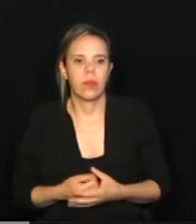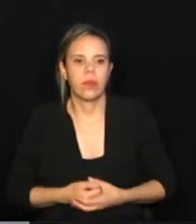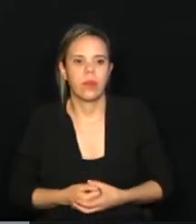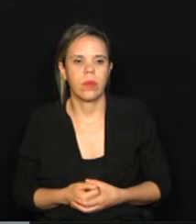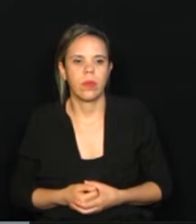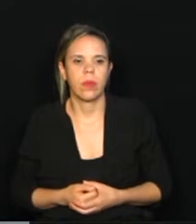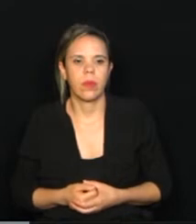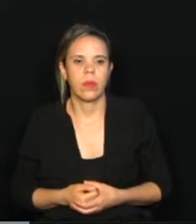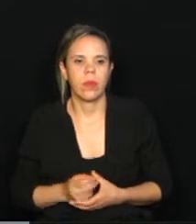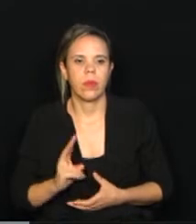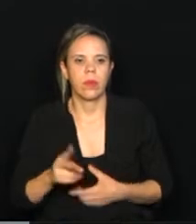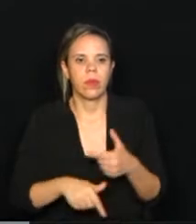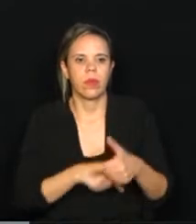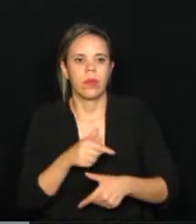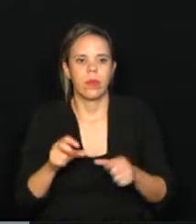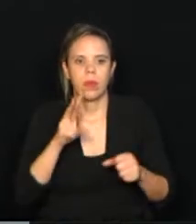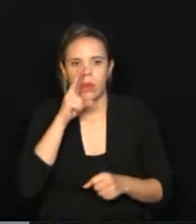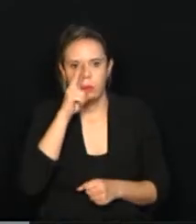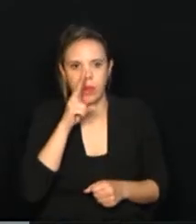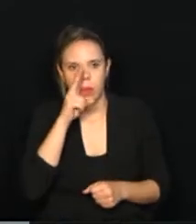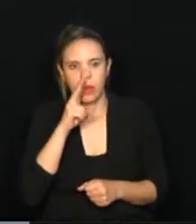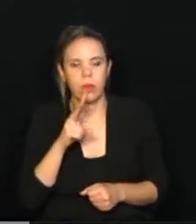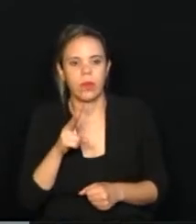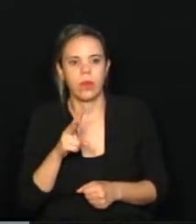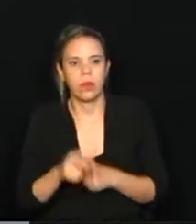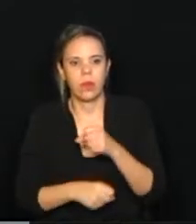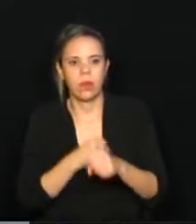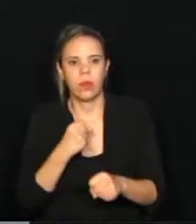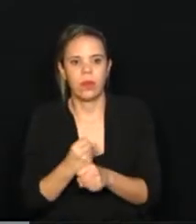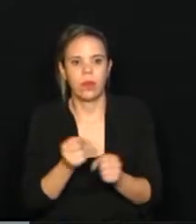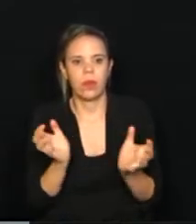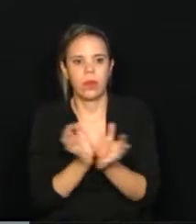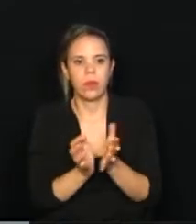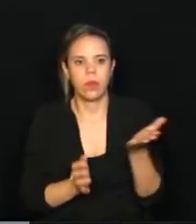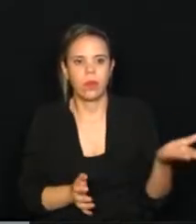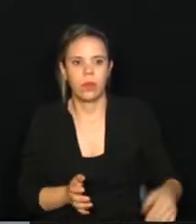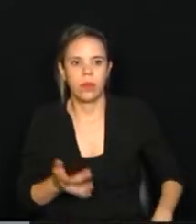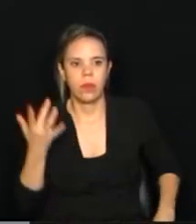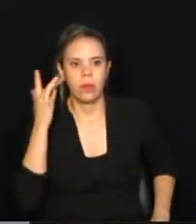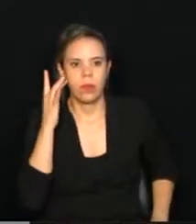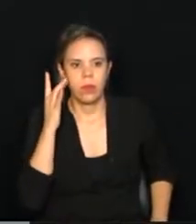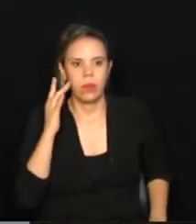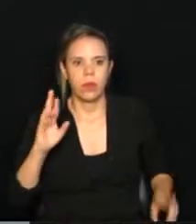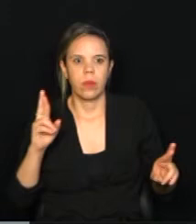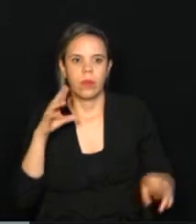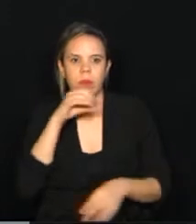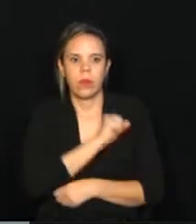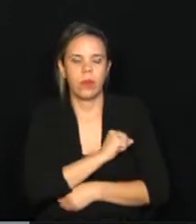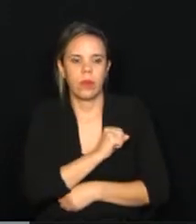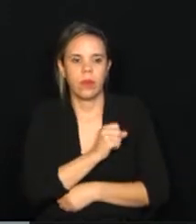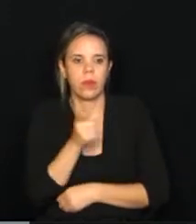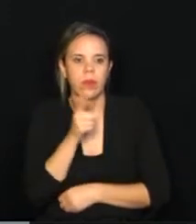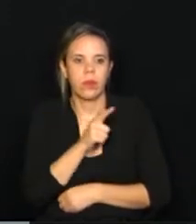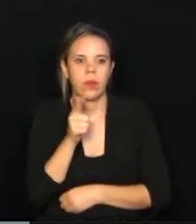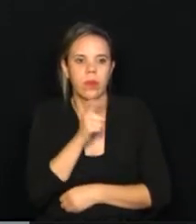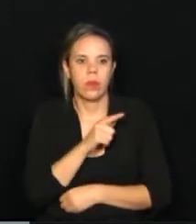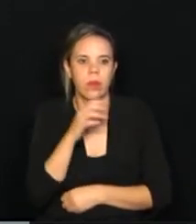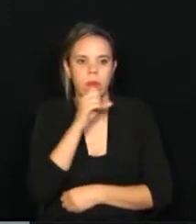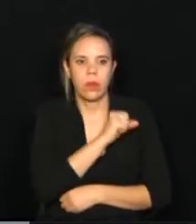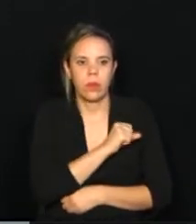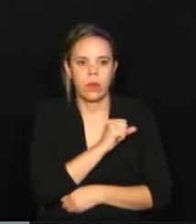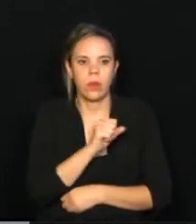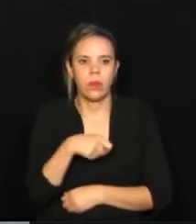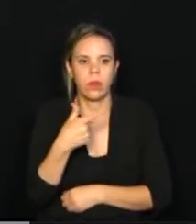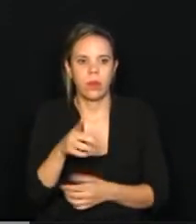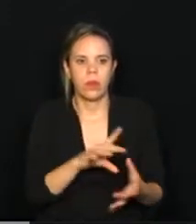e continuar trabalhando forte, né? Também agora ano que vem tem seleção. E espero que passe rápido para poder conseguir classificar logo para a próxima